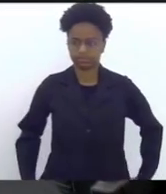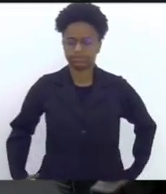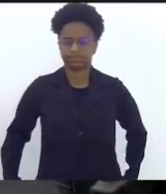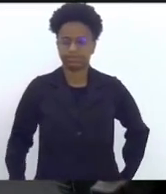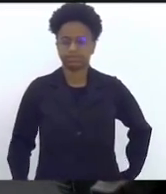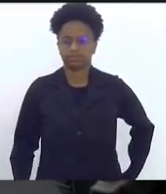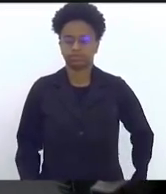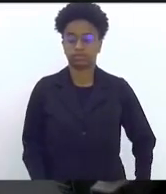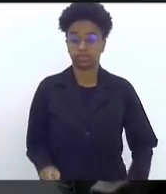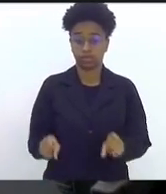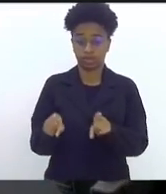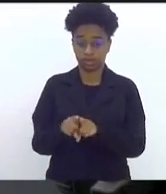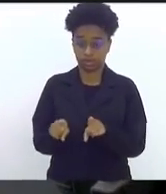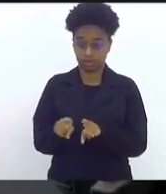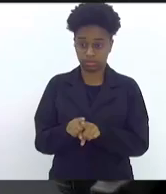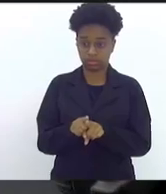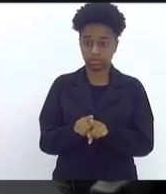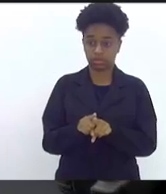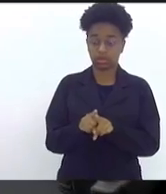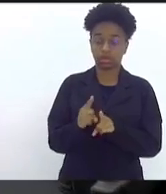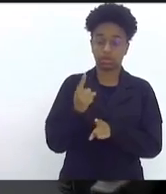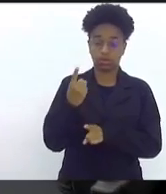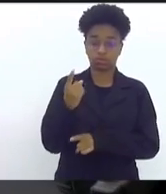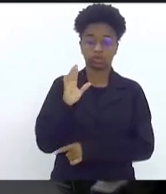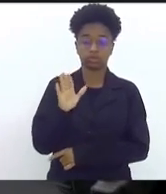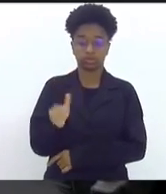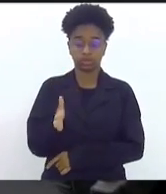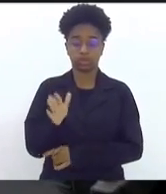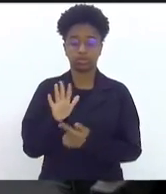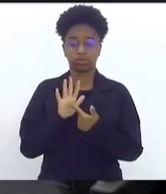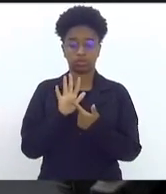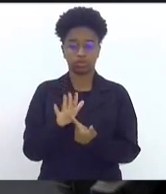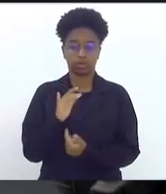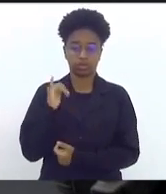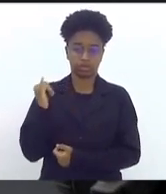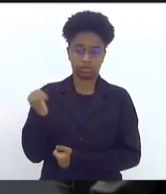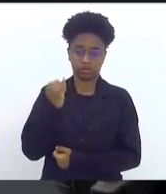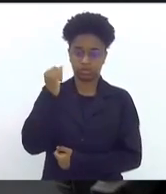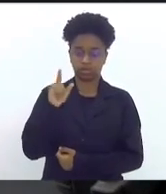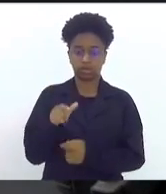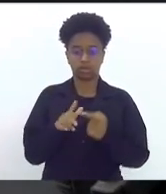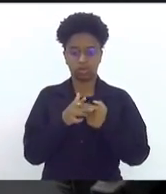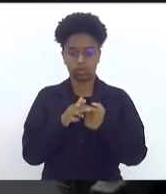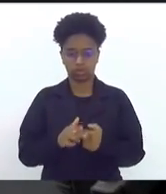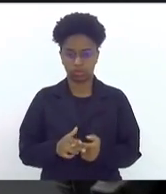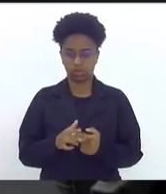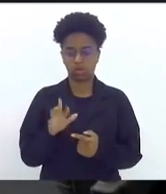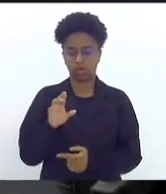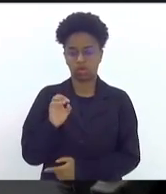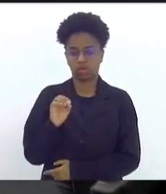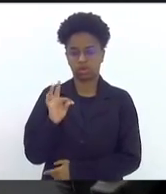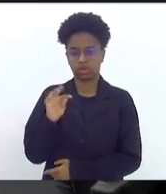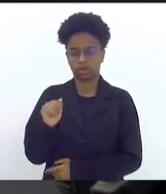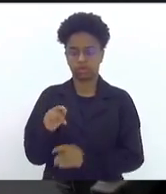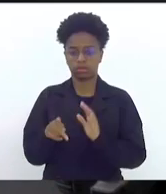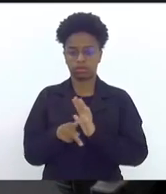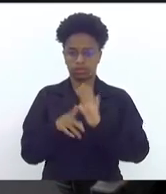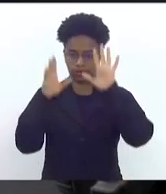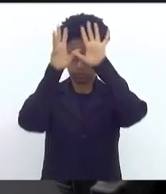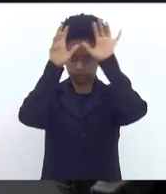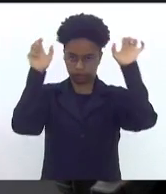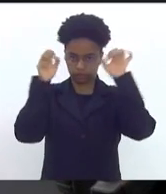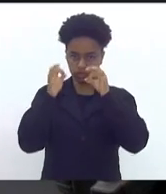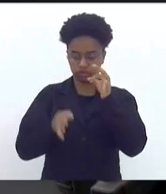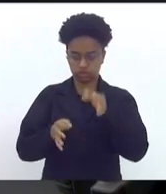Também, ambas já trataram da importância que foi a correção de rota pelo Superior Tribunal de Justiça, capitaneada, sobretudo, pelo